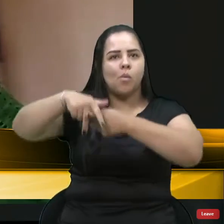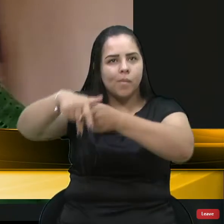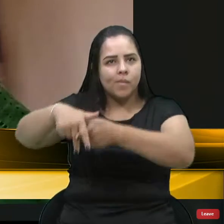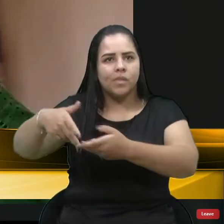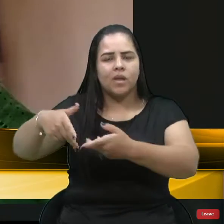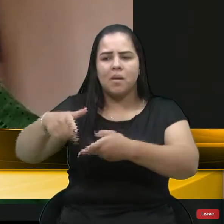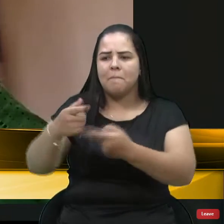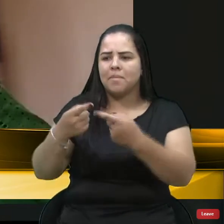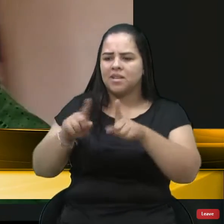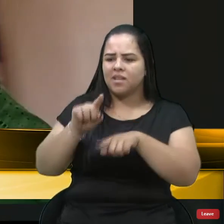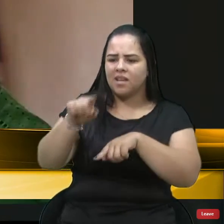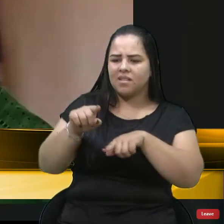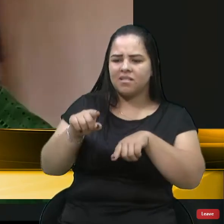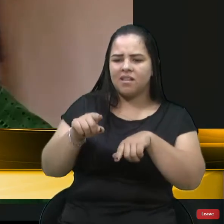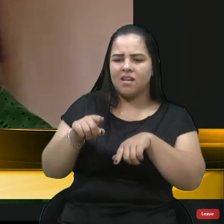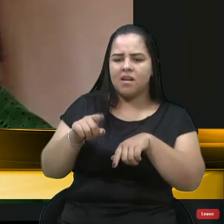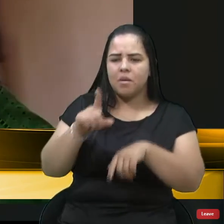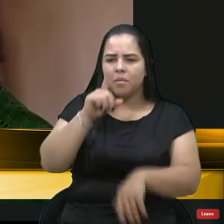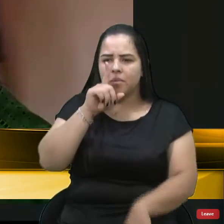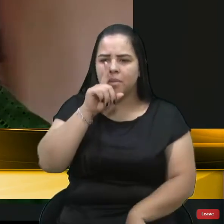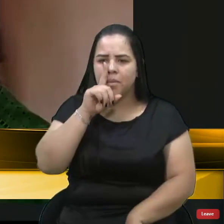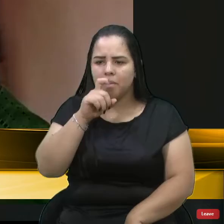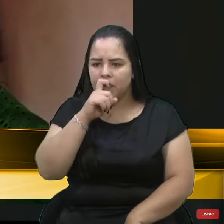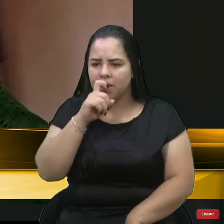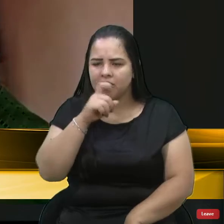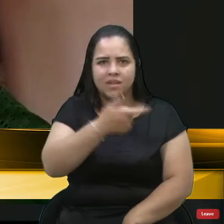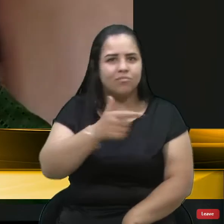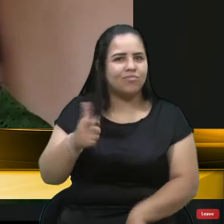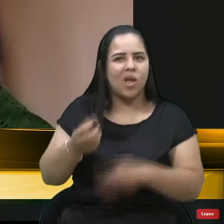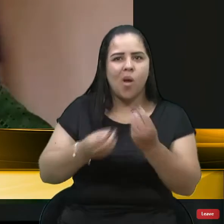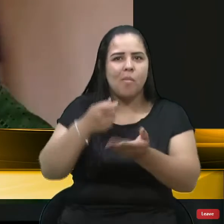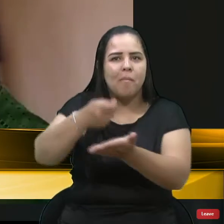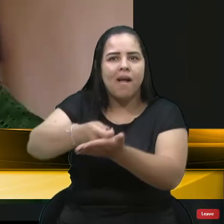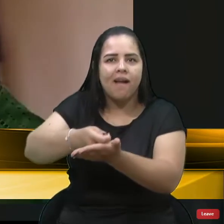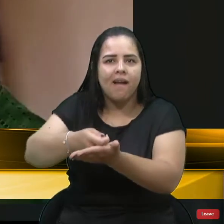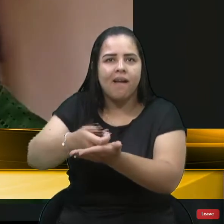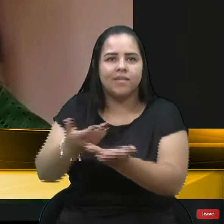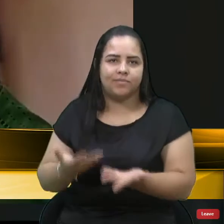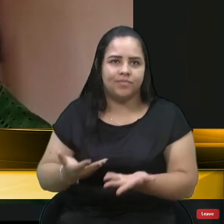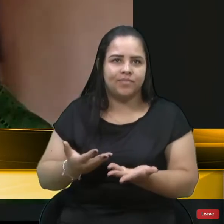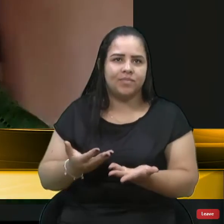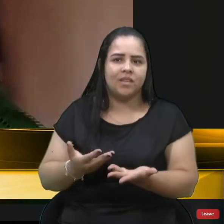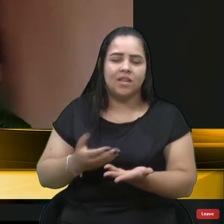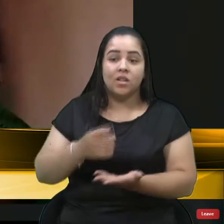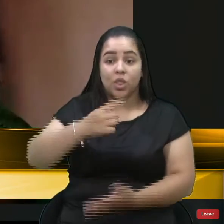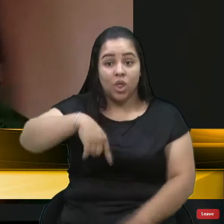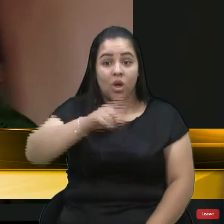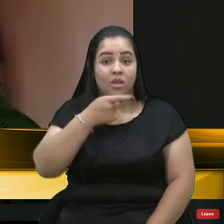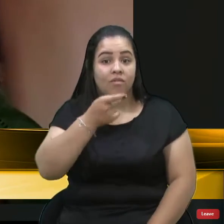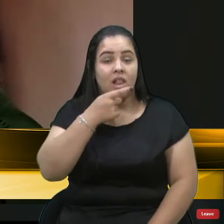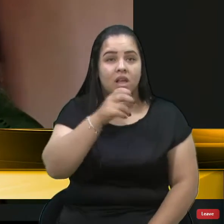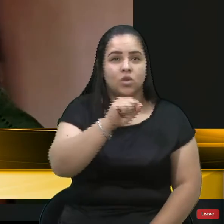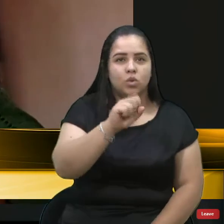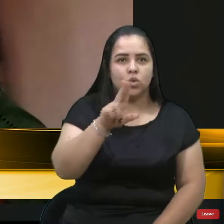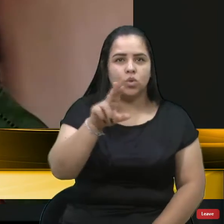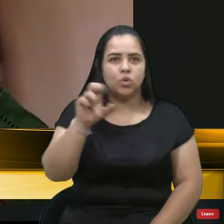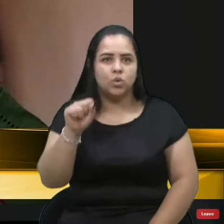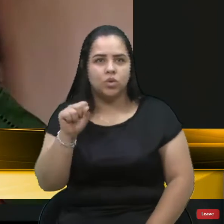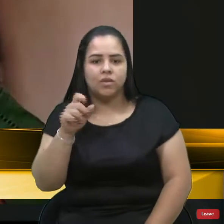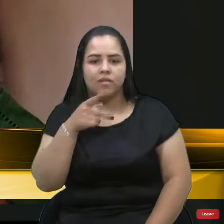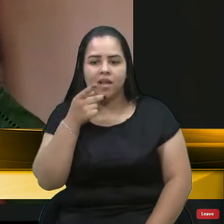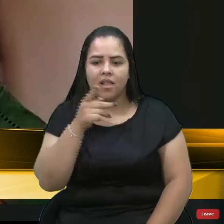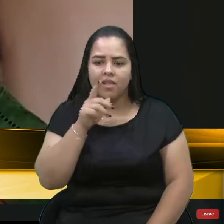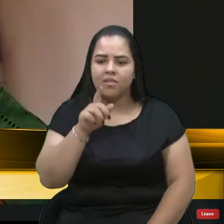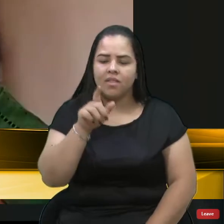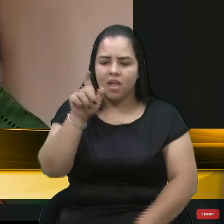condições? Afinal, quando a gente fala em SUS e a garantia de atendimento universal, a gente está falando desses